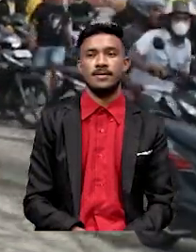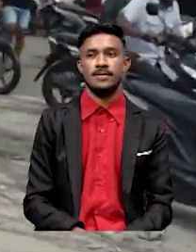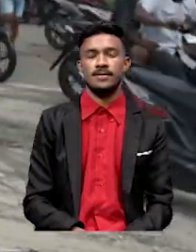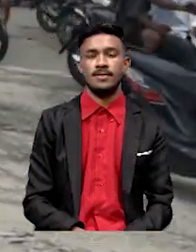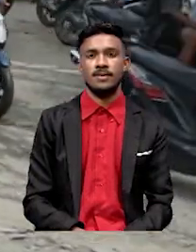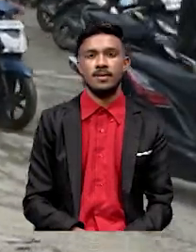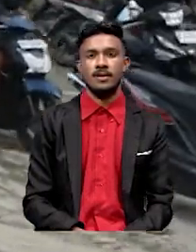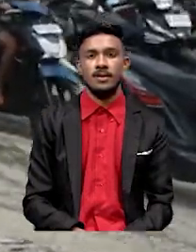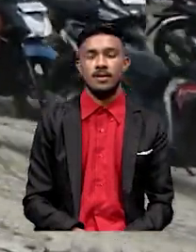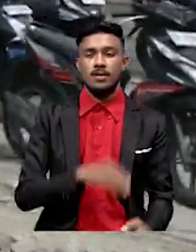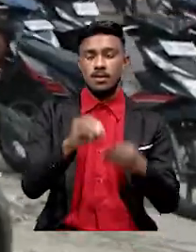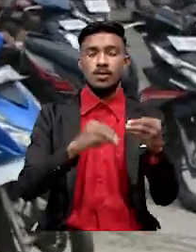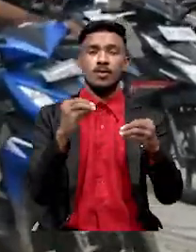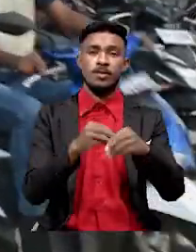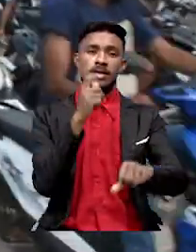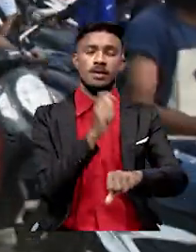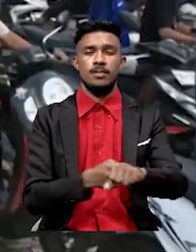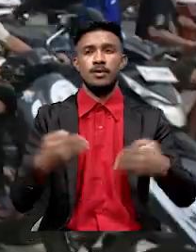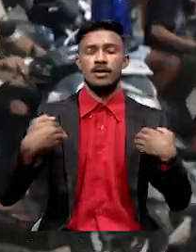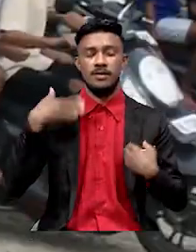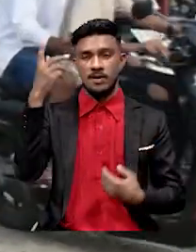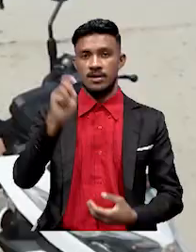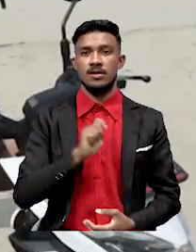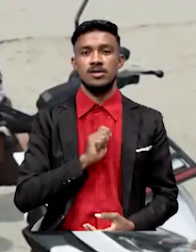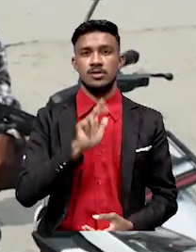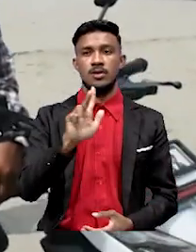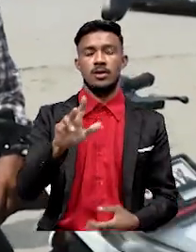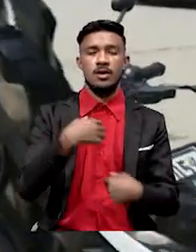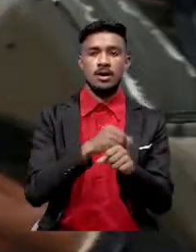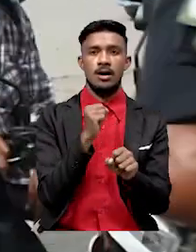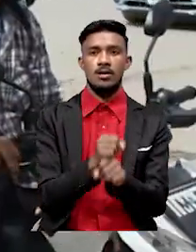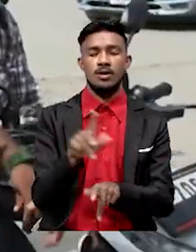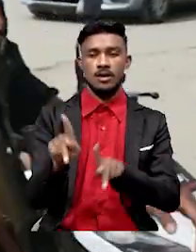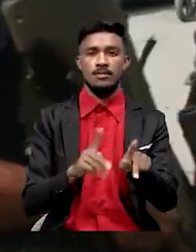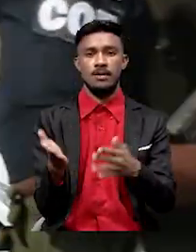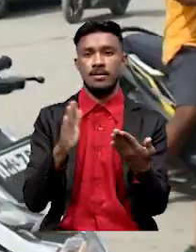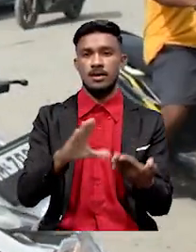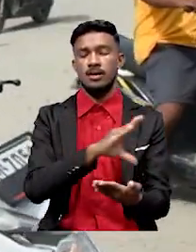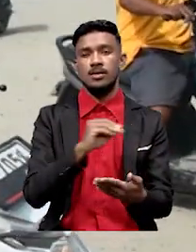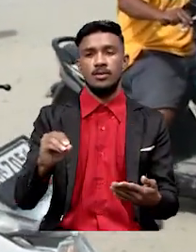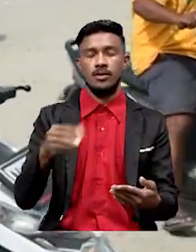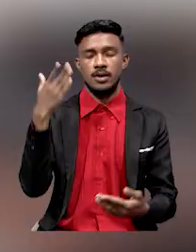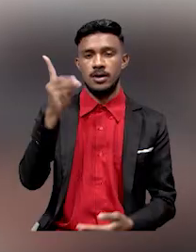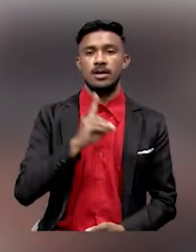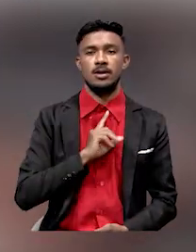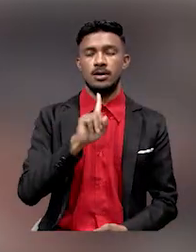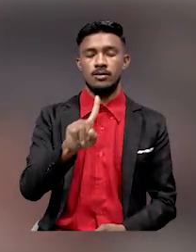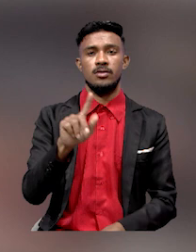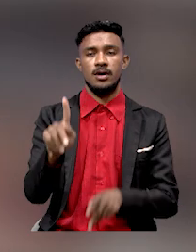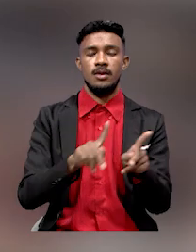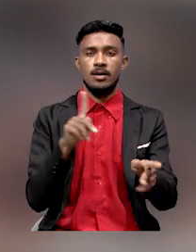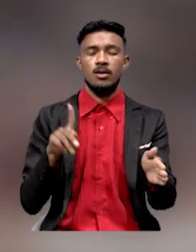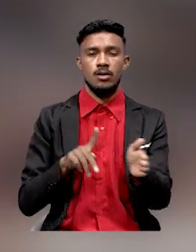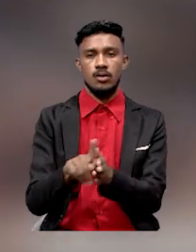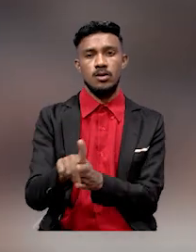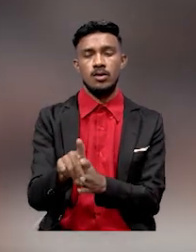Baseia ba acontecimento iha Maslidun nebe resulta Nuncio Suarez Niniamate no acontecimento iha Delta 1 ema desconhecido oho Antonio